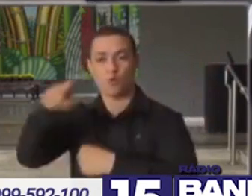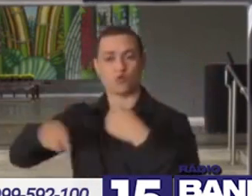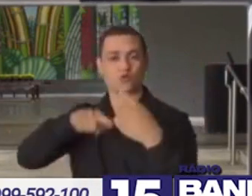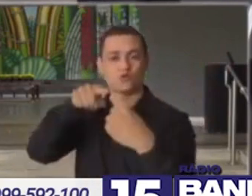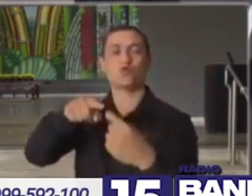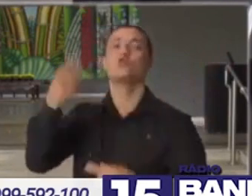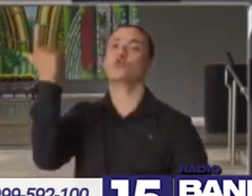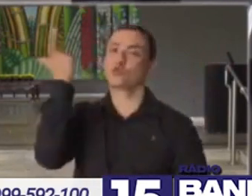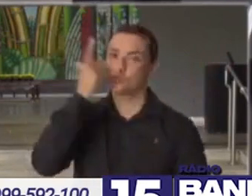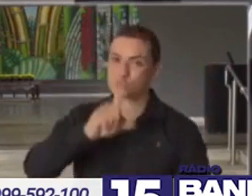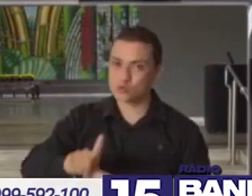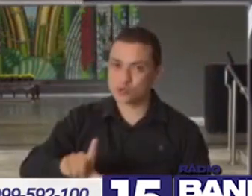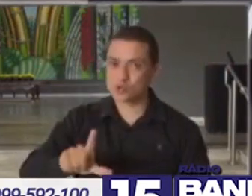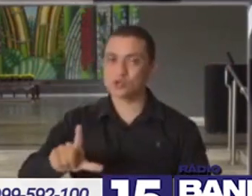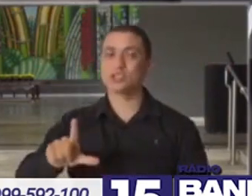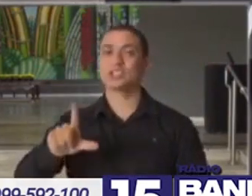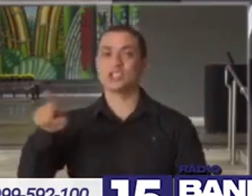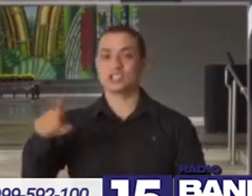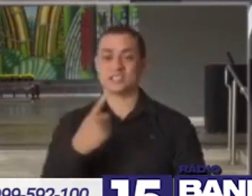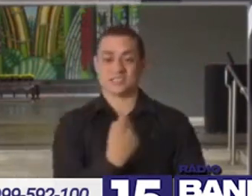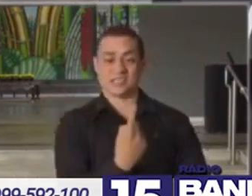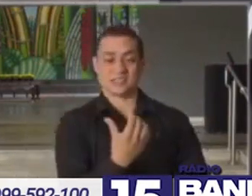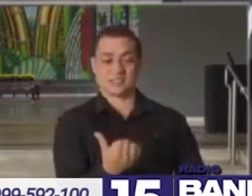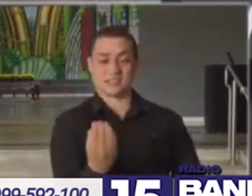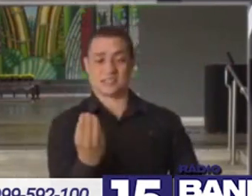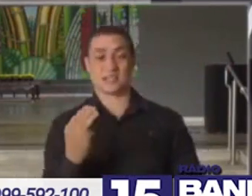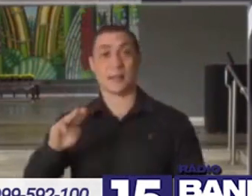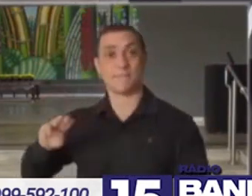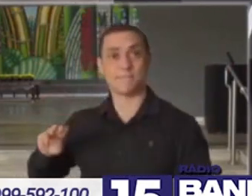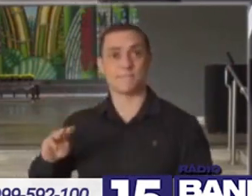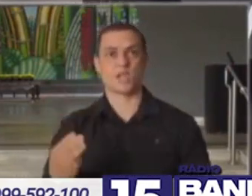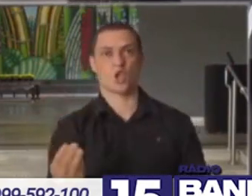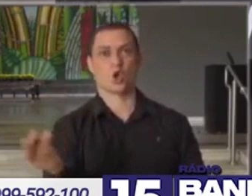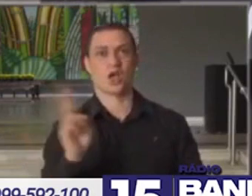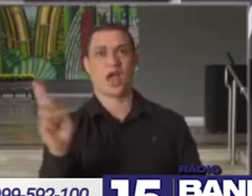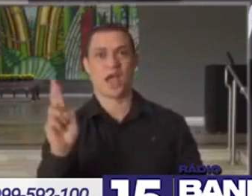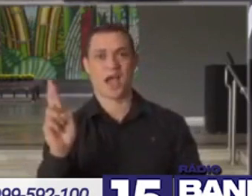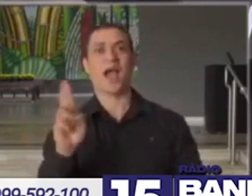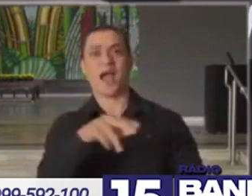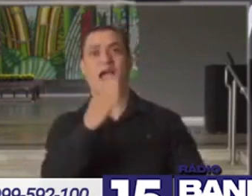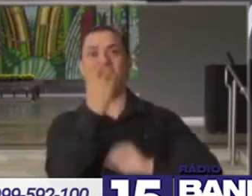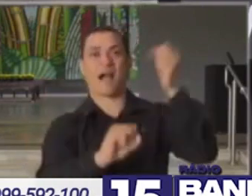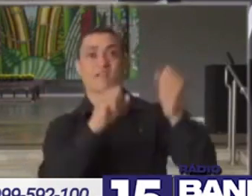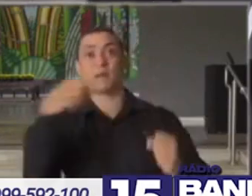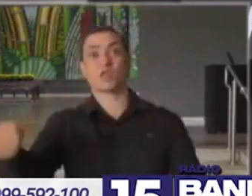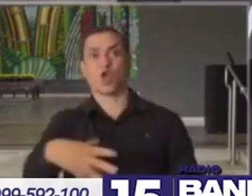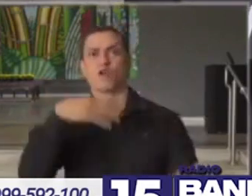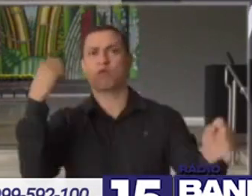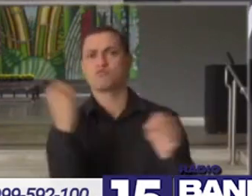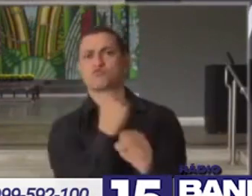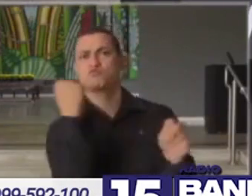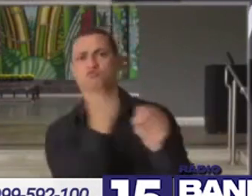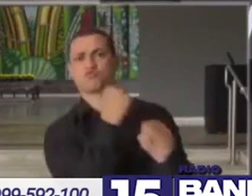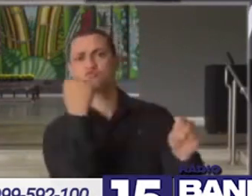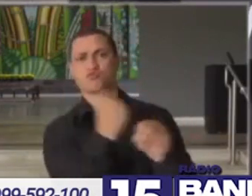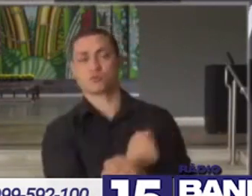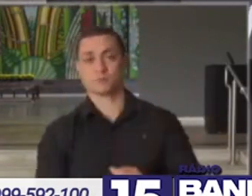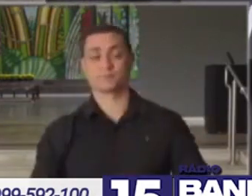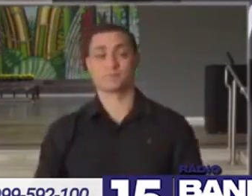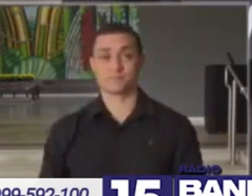população de São Paulo e do Brasil. A nova fábrica de vacinas do Instituto Butantan